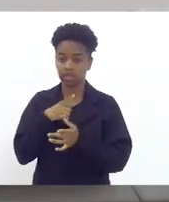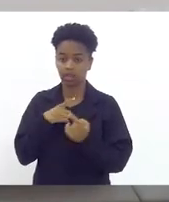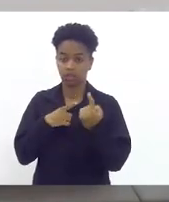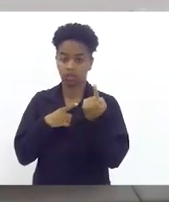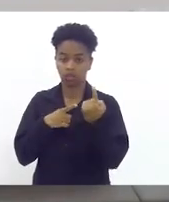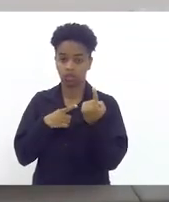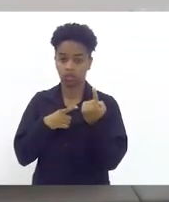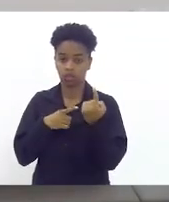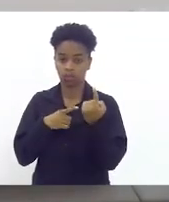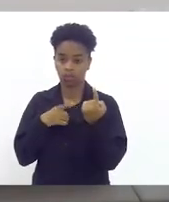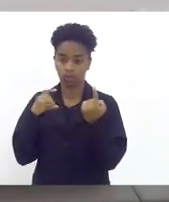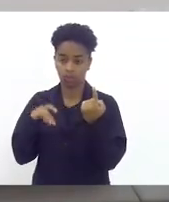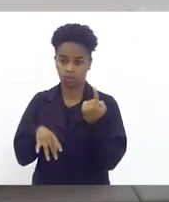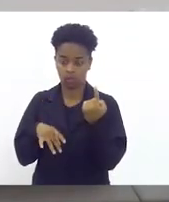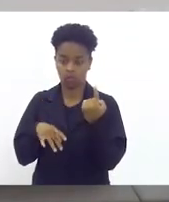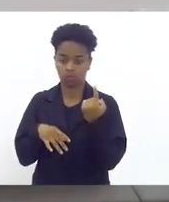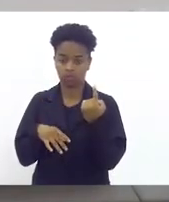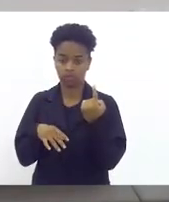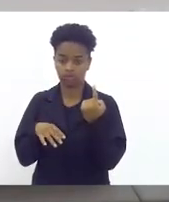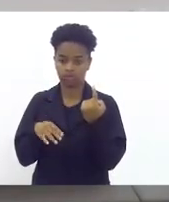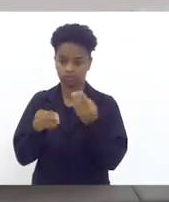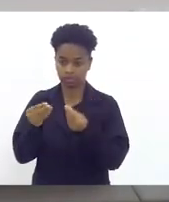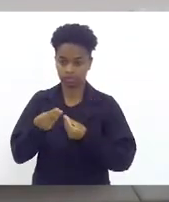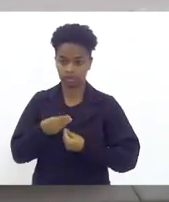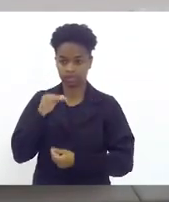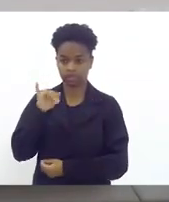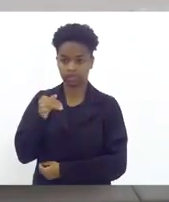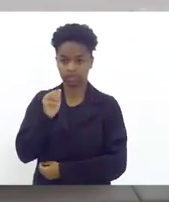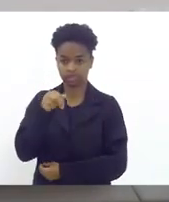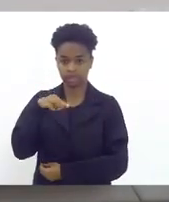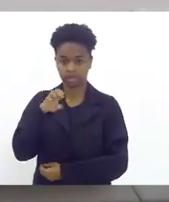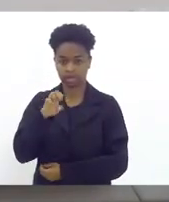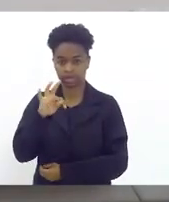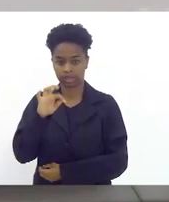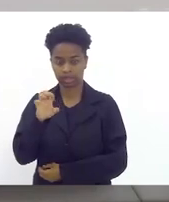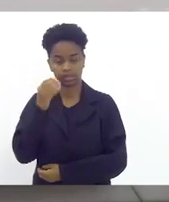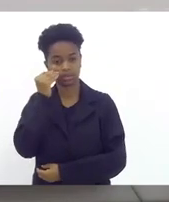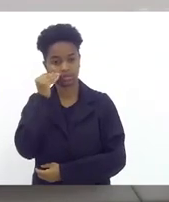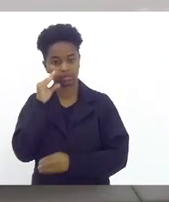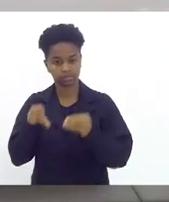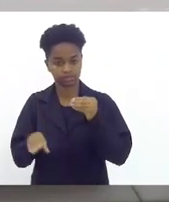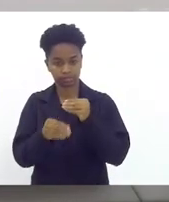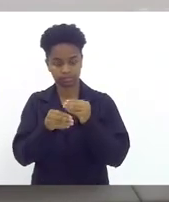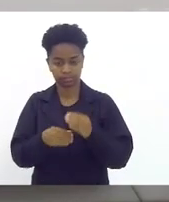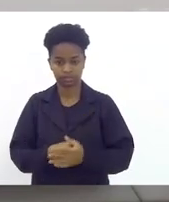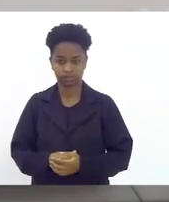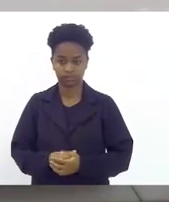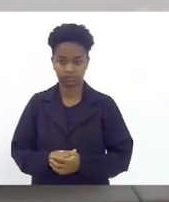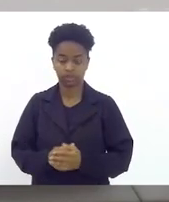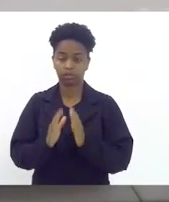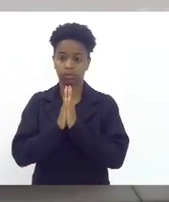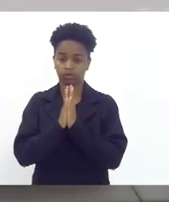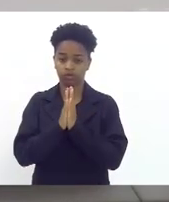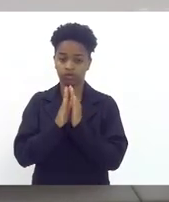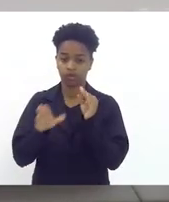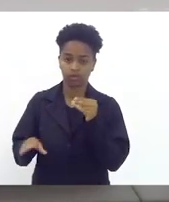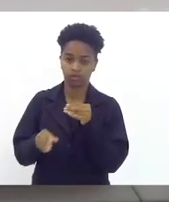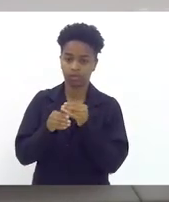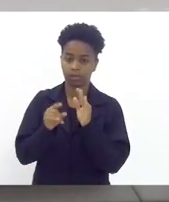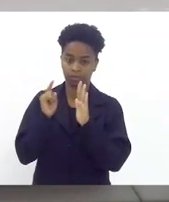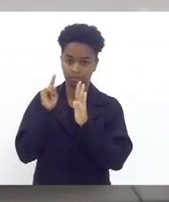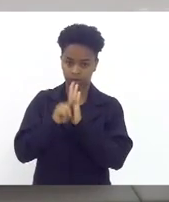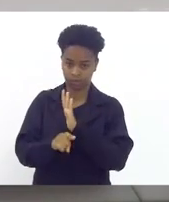aqui de última hora aqui da Janete que pediu para incluir Favor incluir uma pergunta